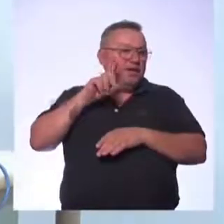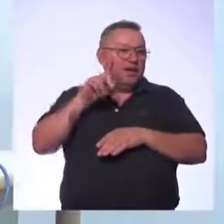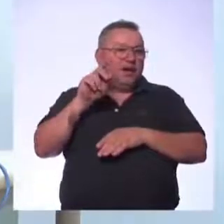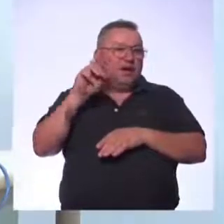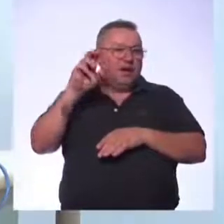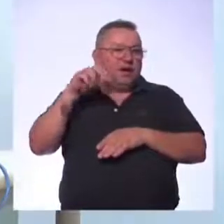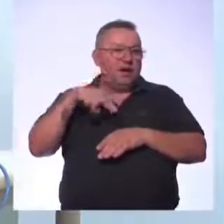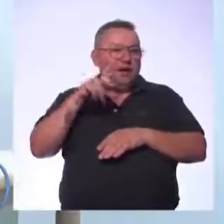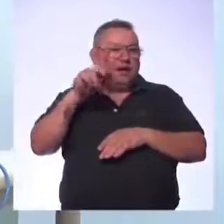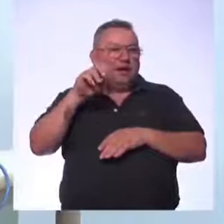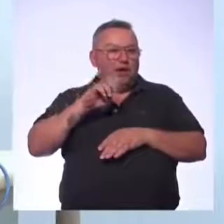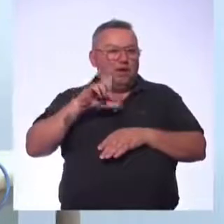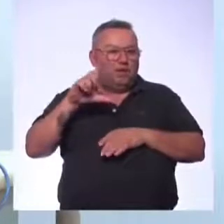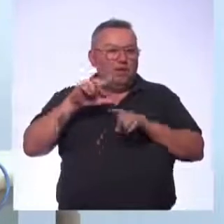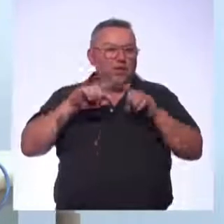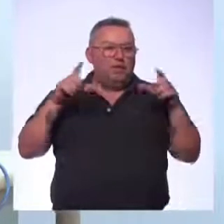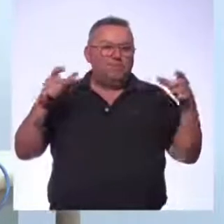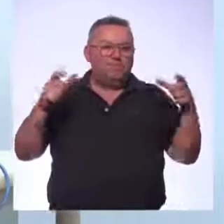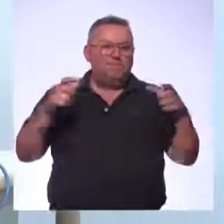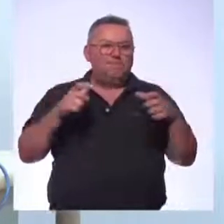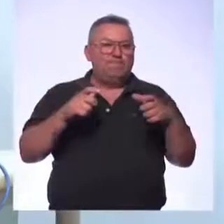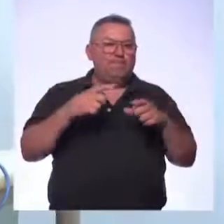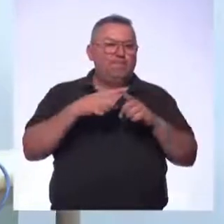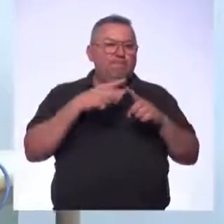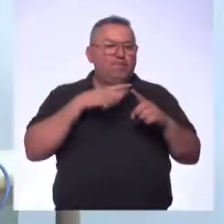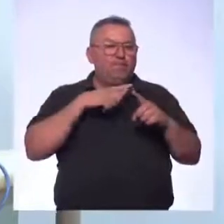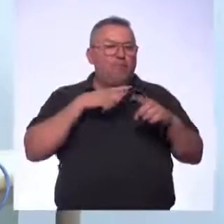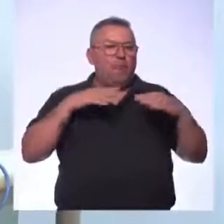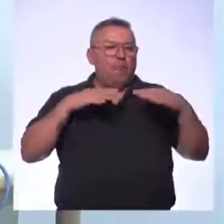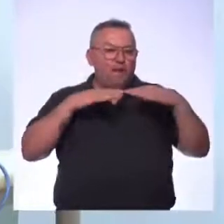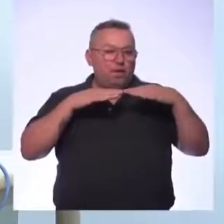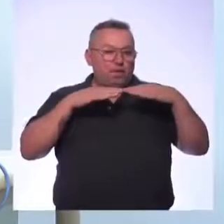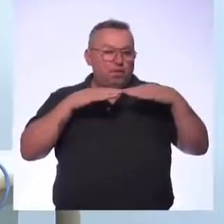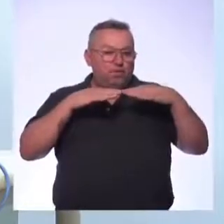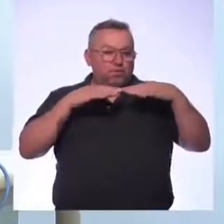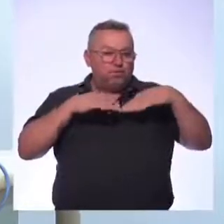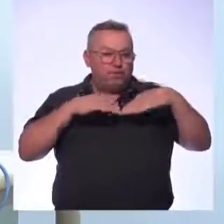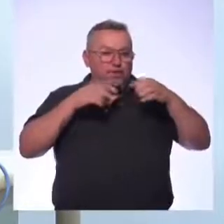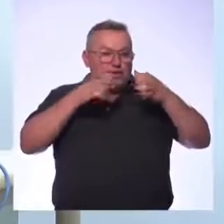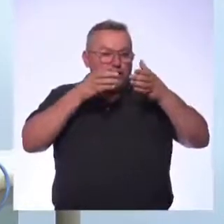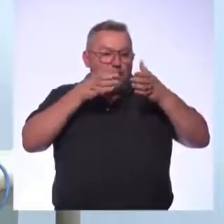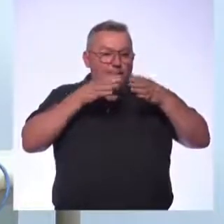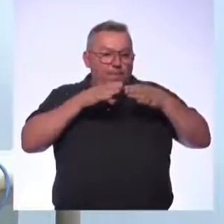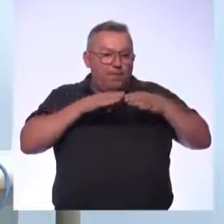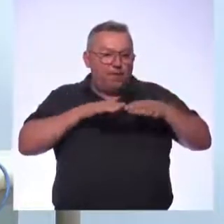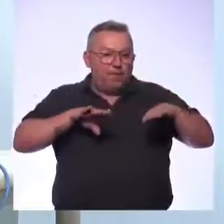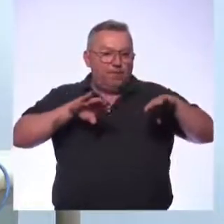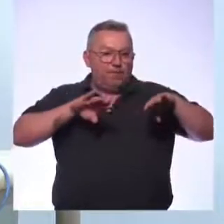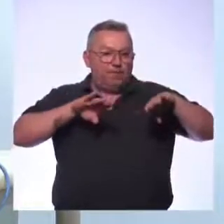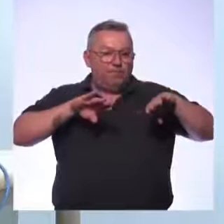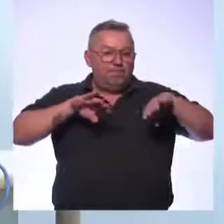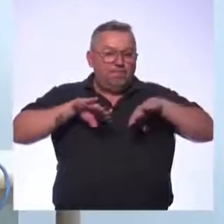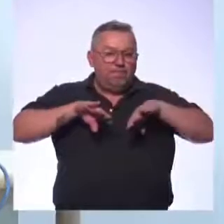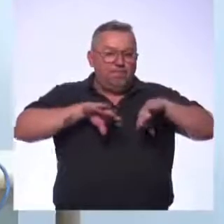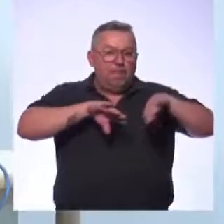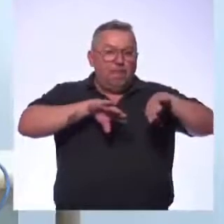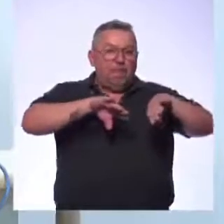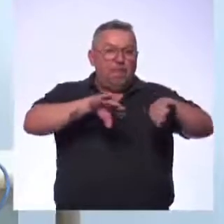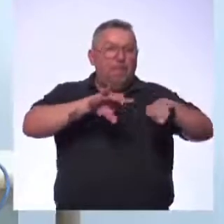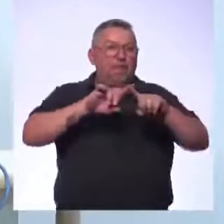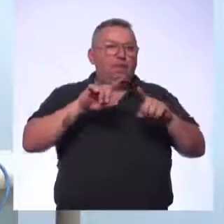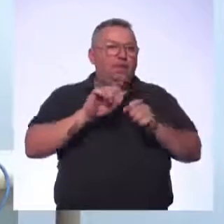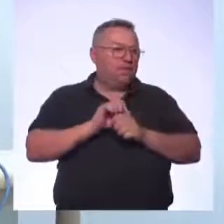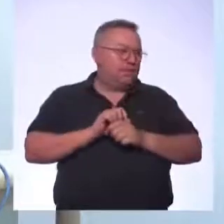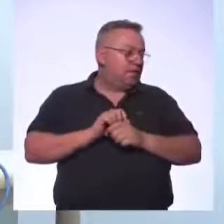bem reduzido. Então, é nessa situação, porque sofreu uma pressão interna, na qual ela está no centro de uma placa e ela sofre